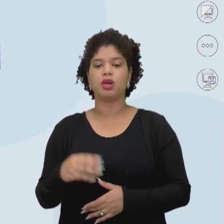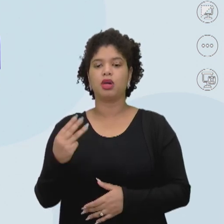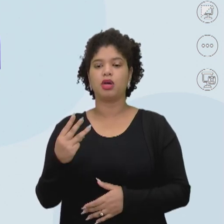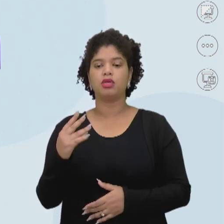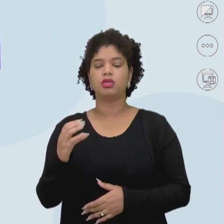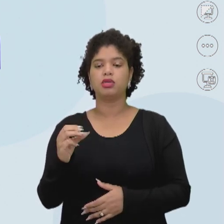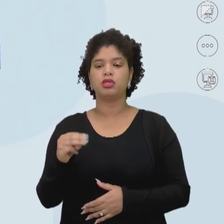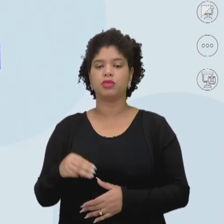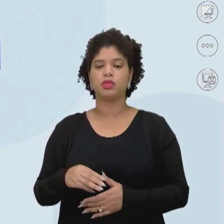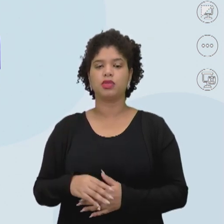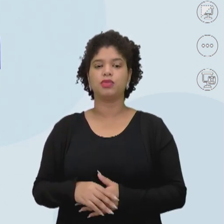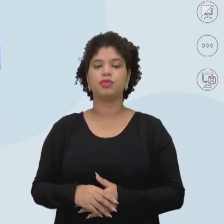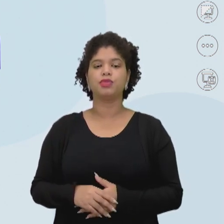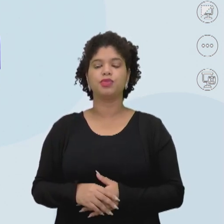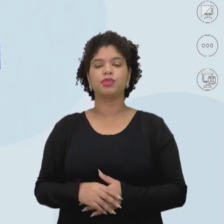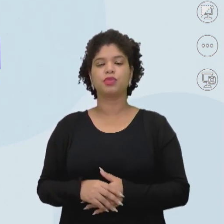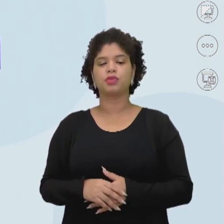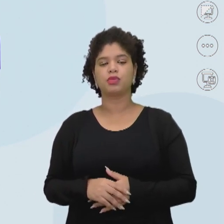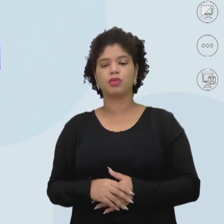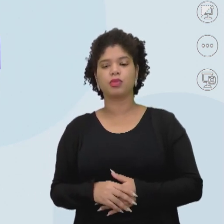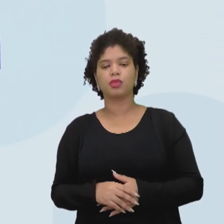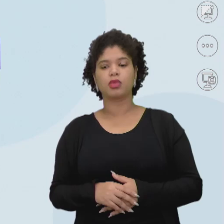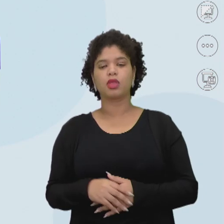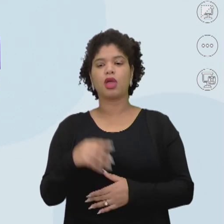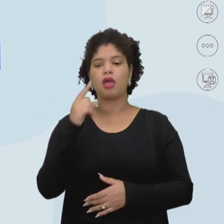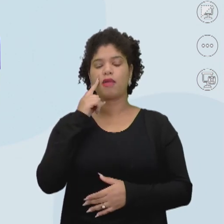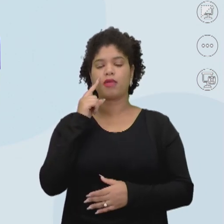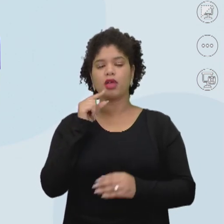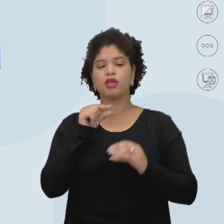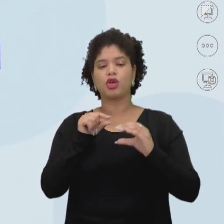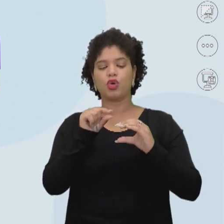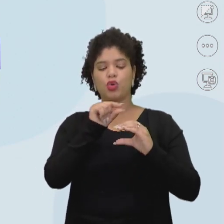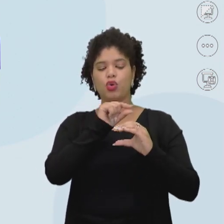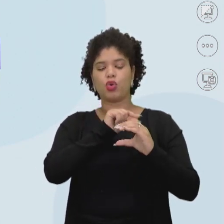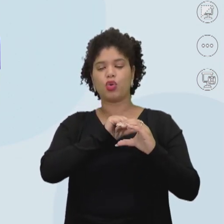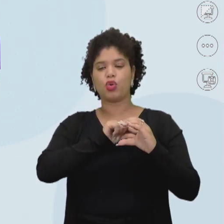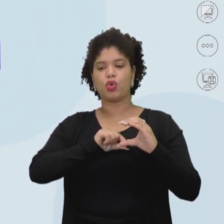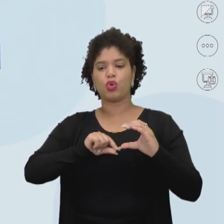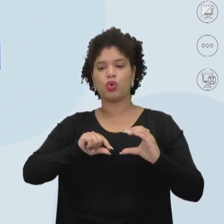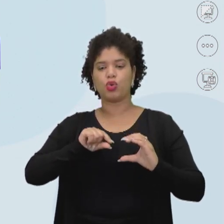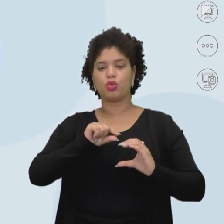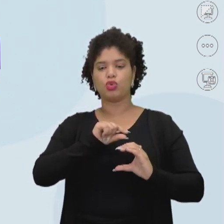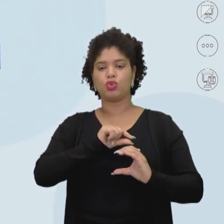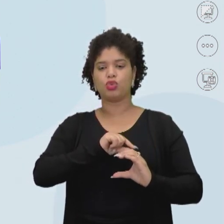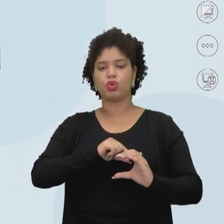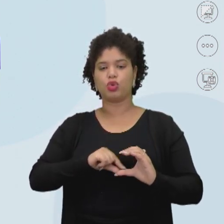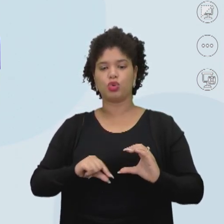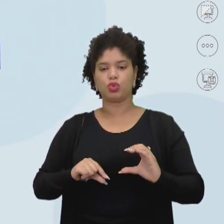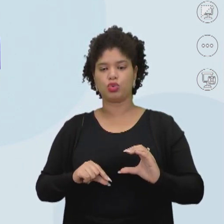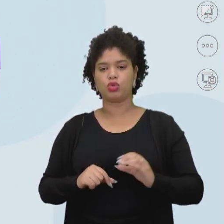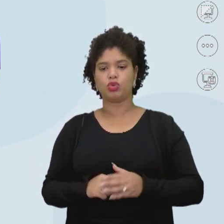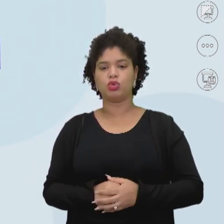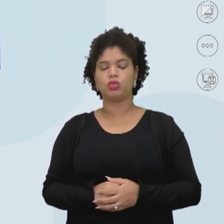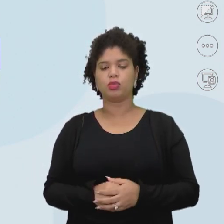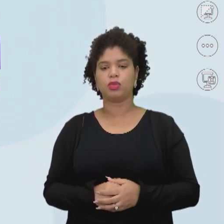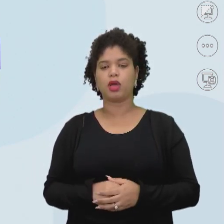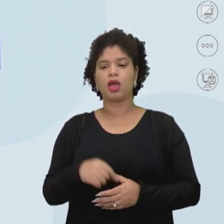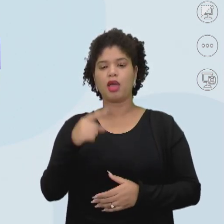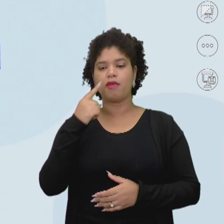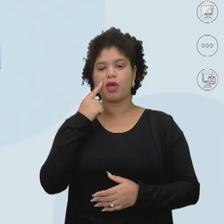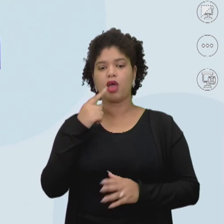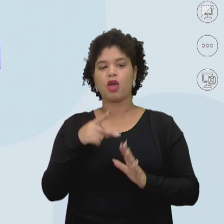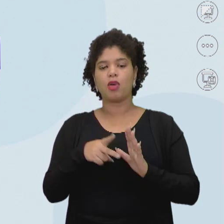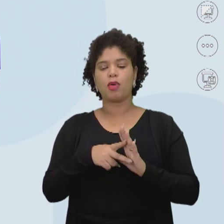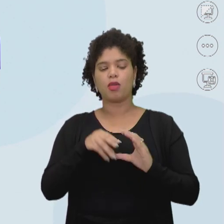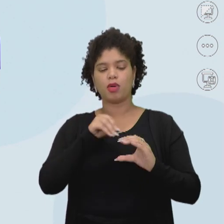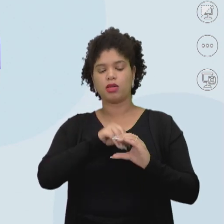calcular o comprimento da circunferência, ou seja, o contorno dela, e depois eu calcular a área, que é o contorno mais a região